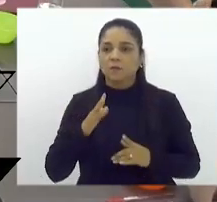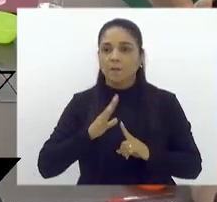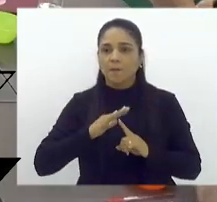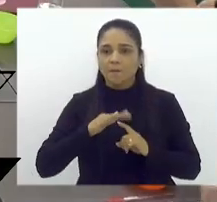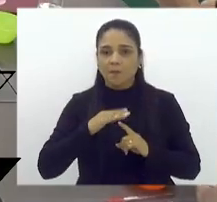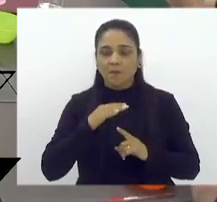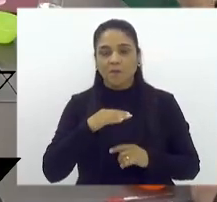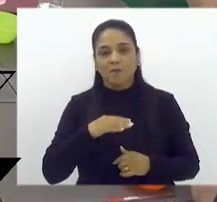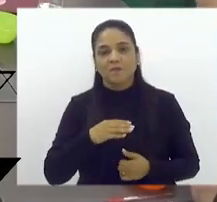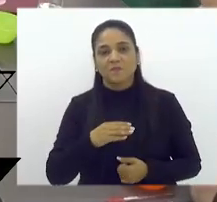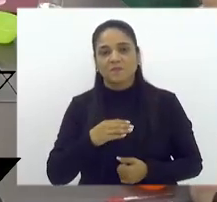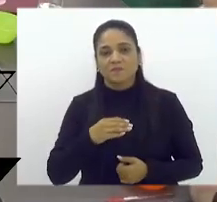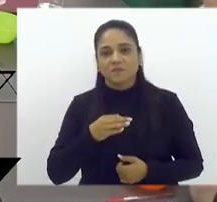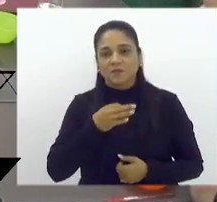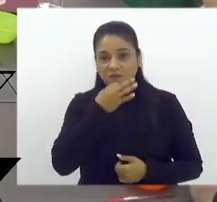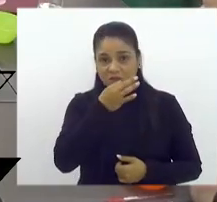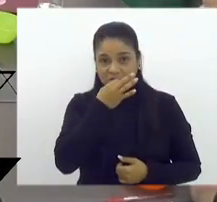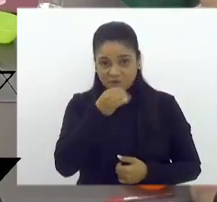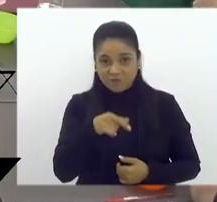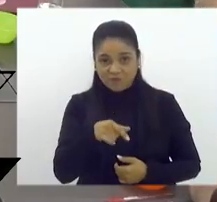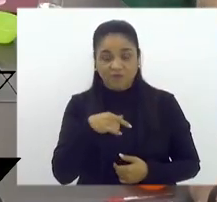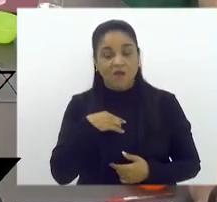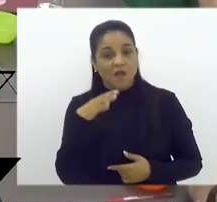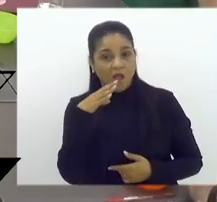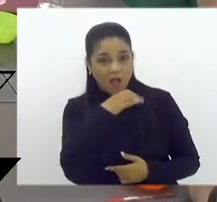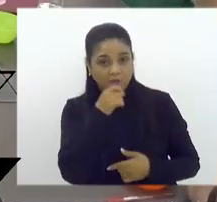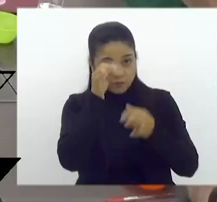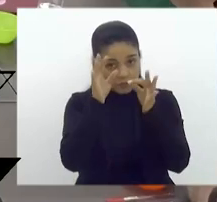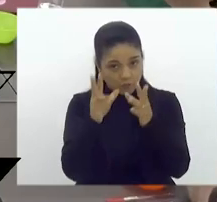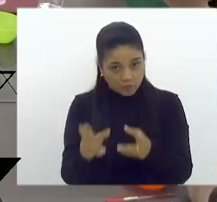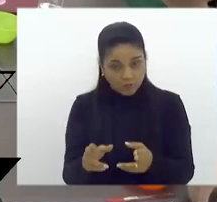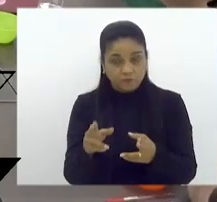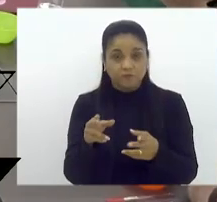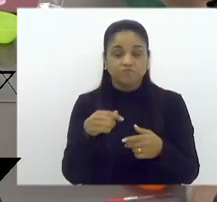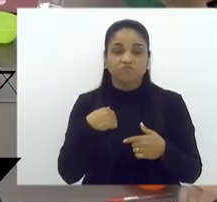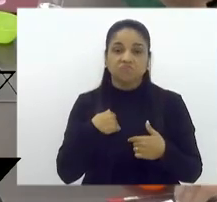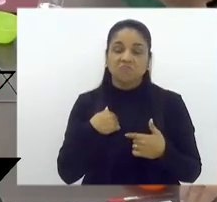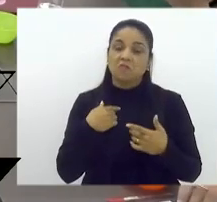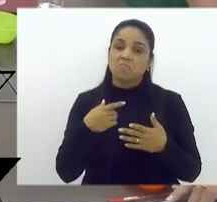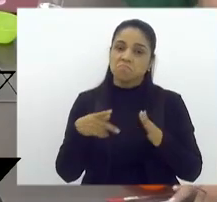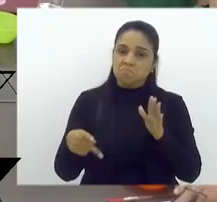Bom, rapidamente, como todos,